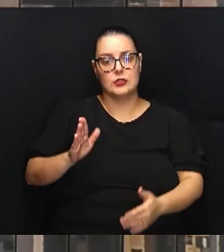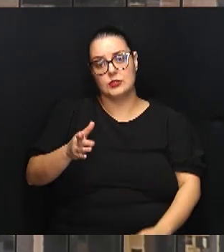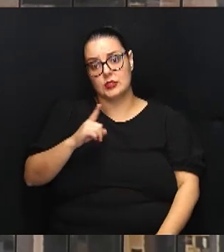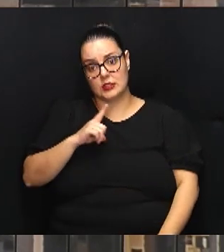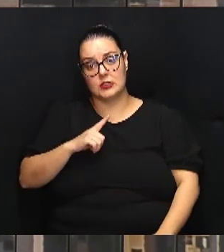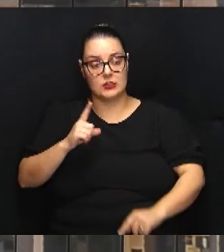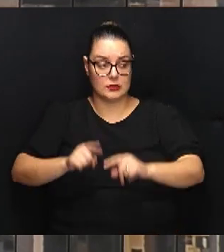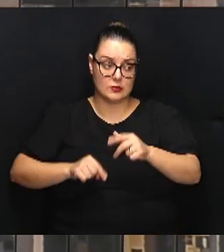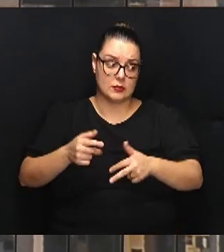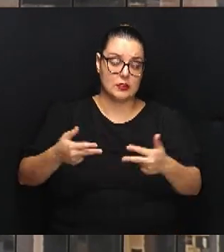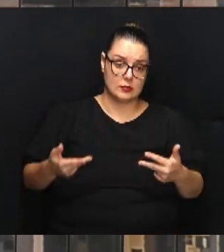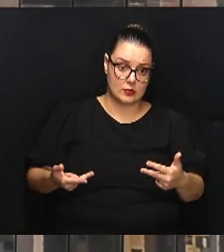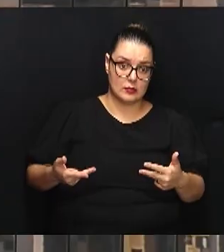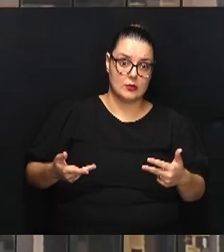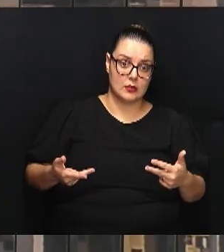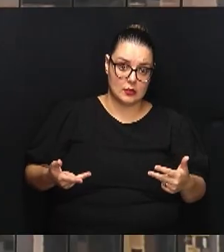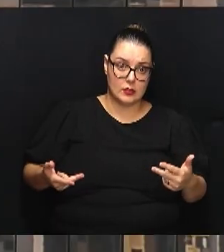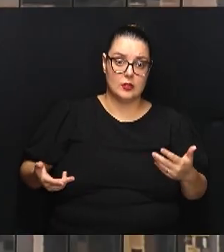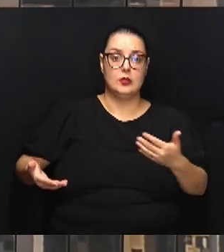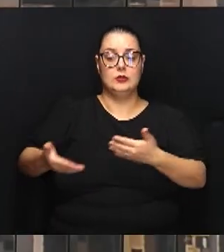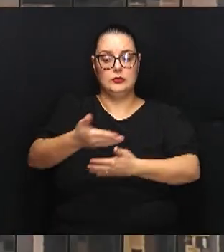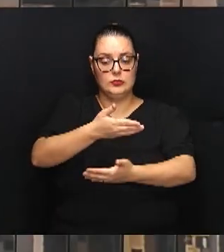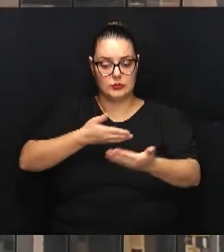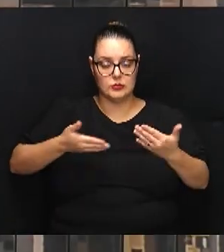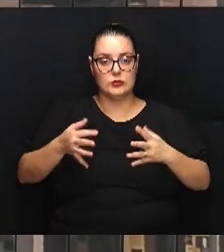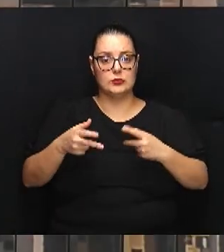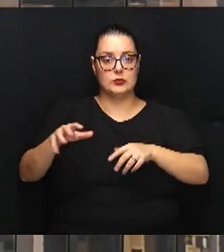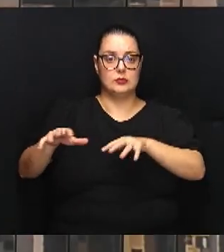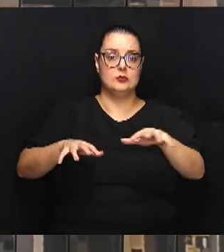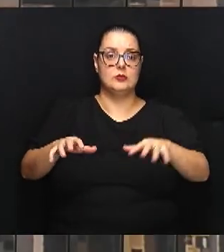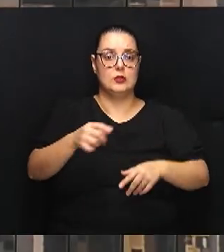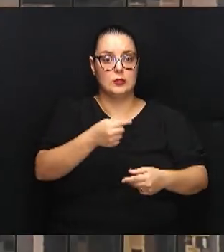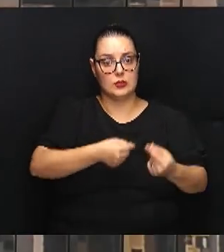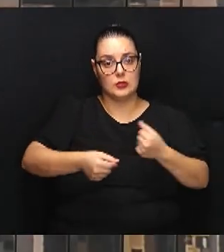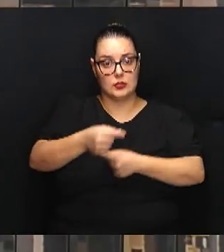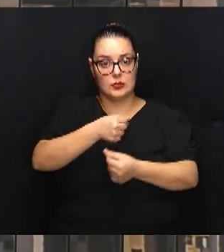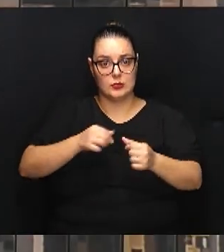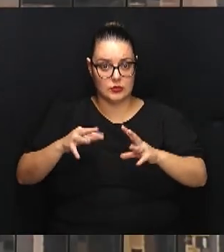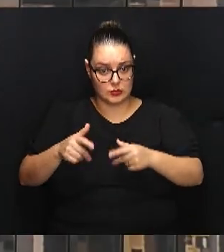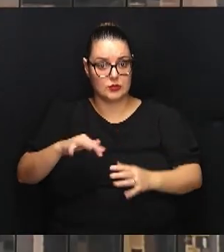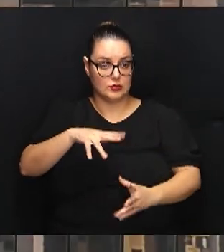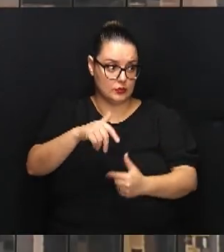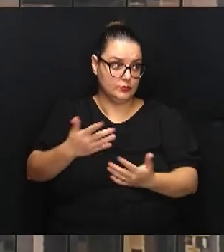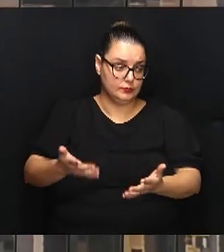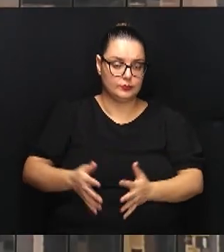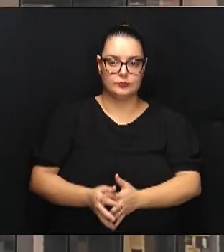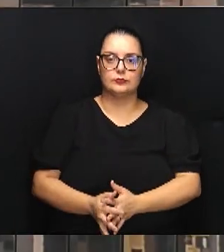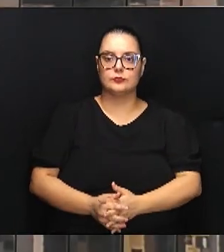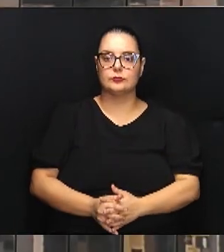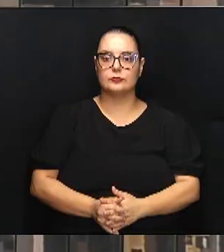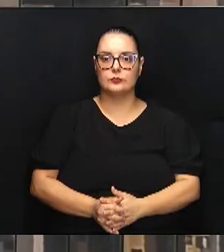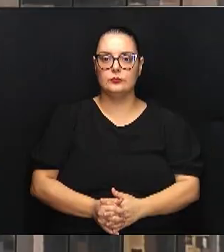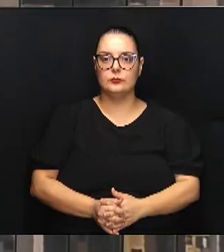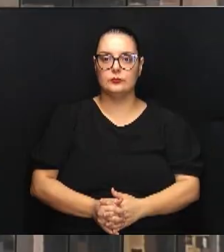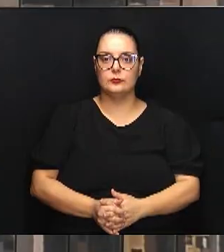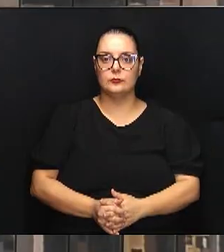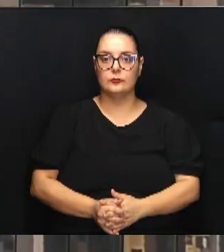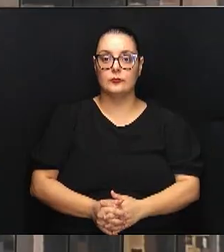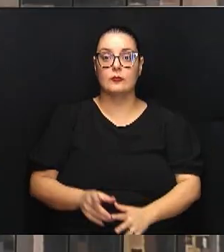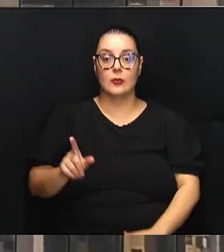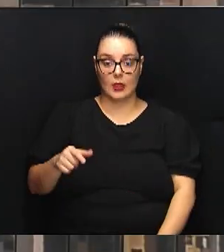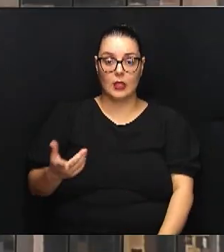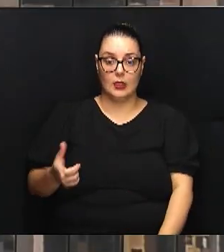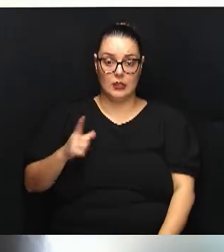que são internacionais, já que esses produtos, eles permeiam, né, todos os setores da economia de todo o mundo, né?